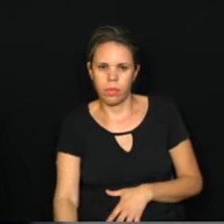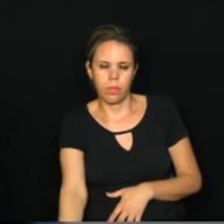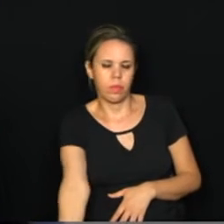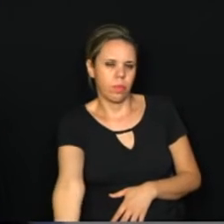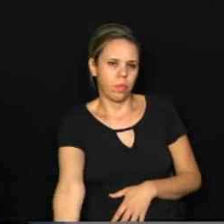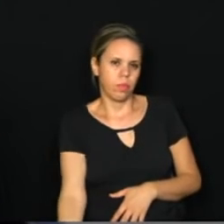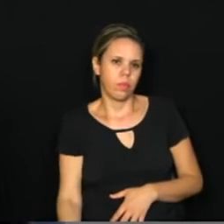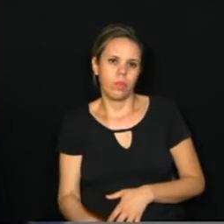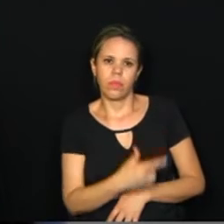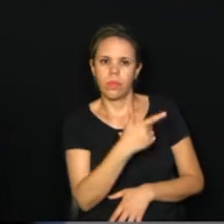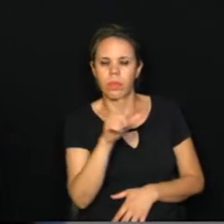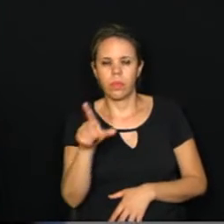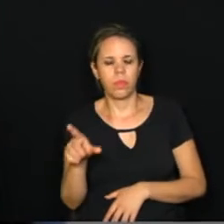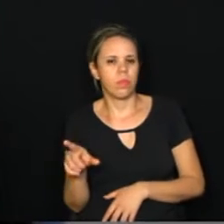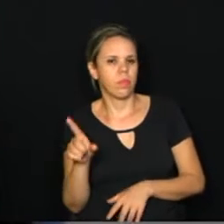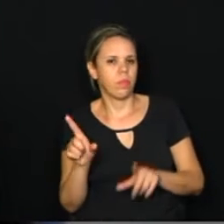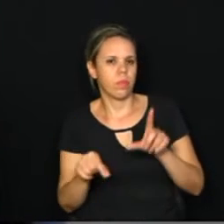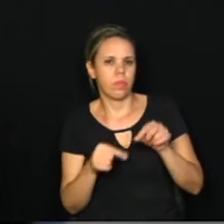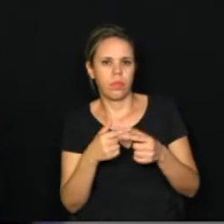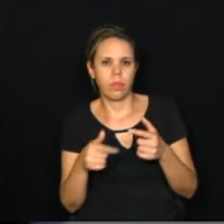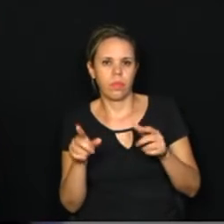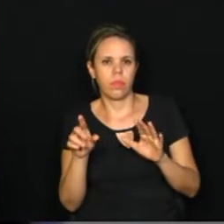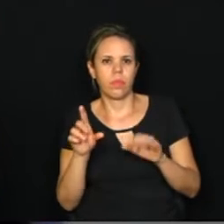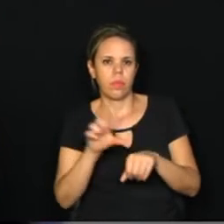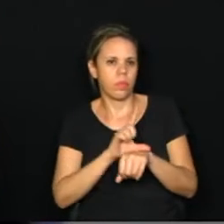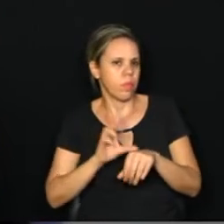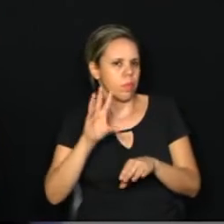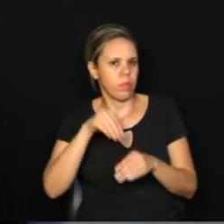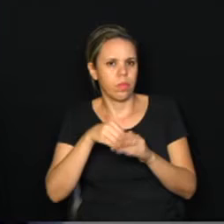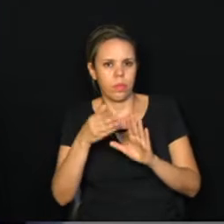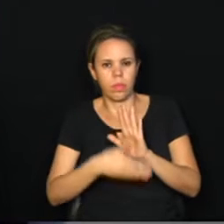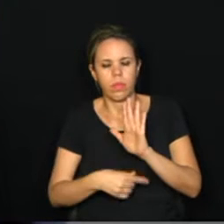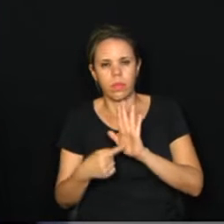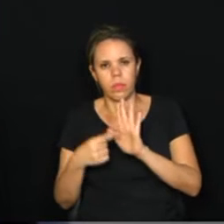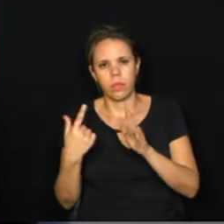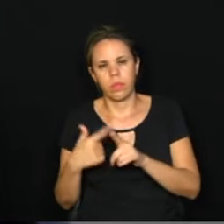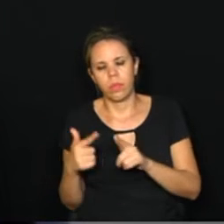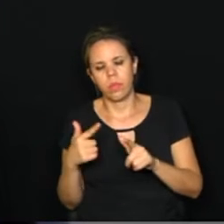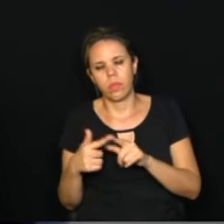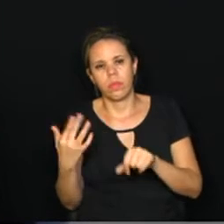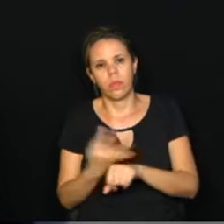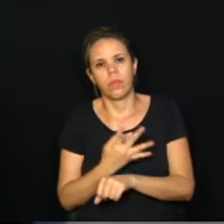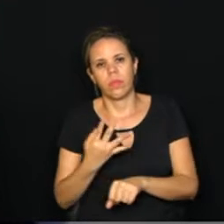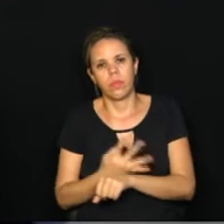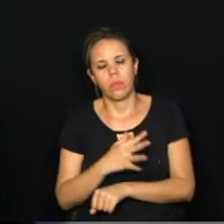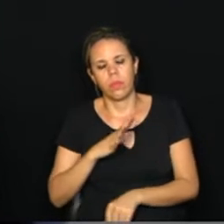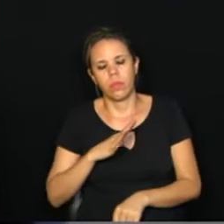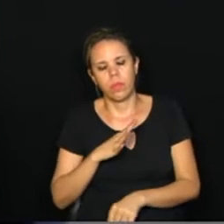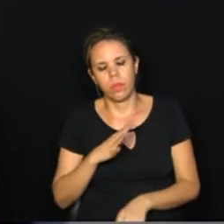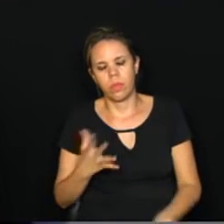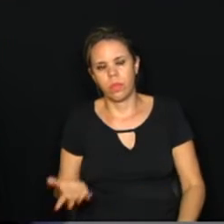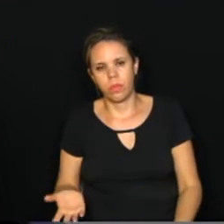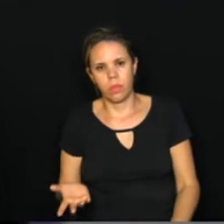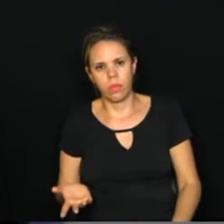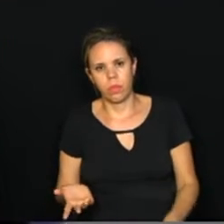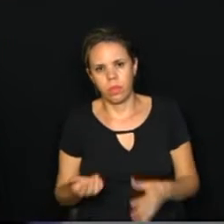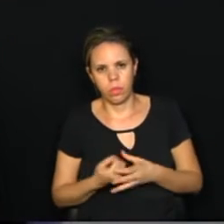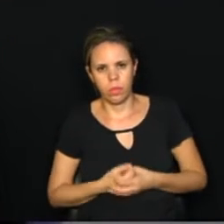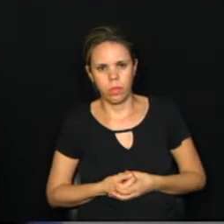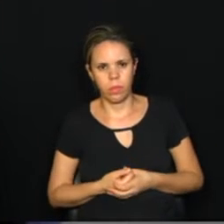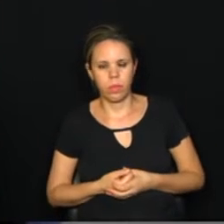não havia elementos na legislação para que se estabelecesse o rito, para que se